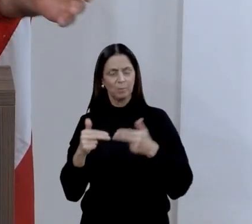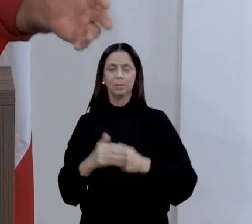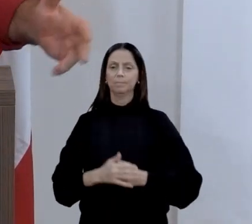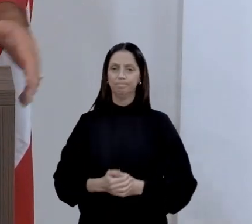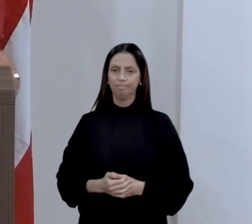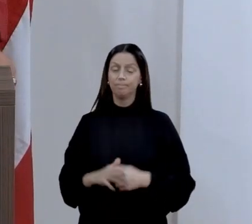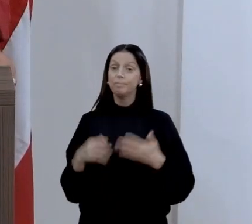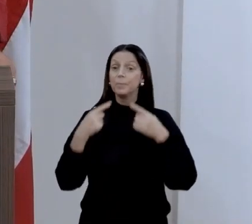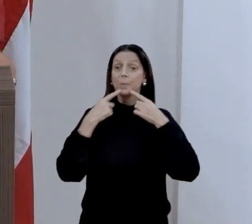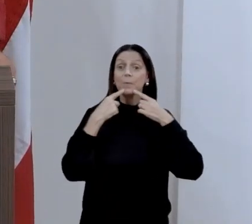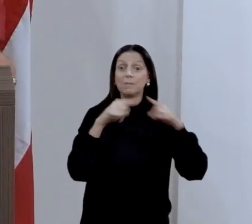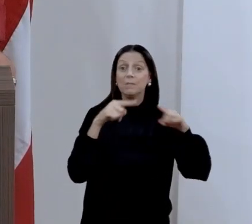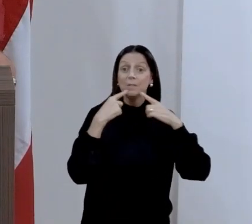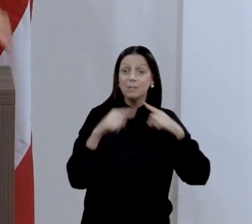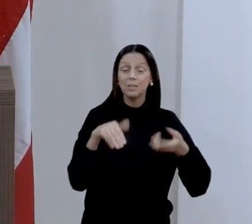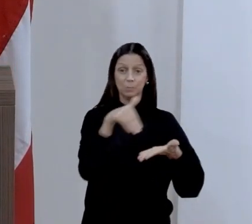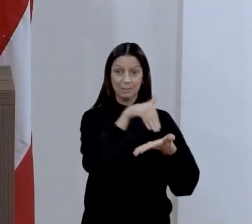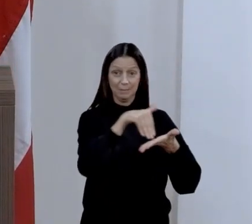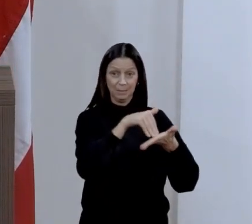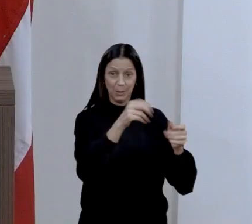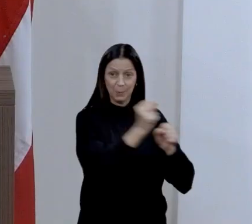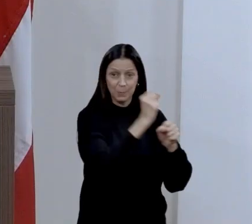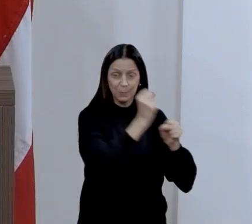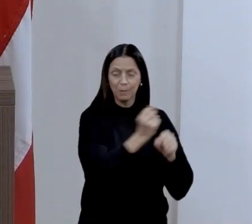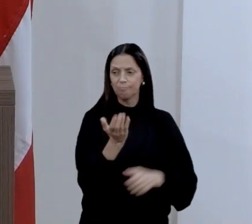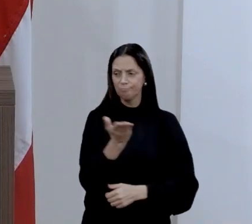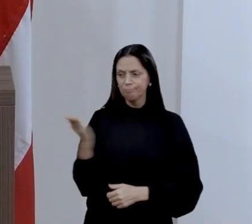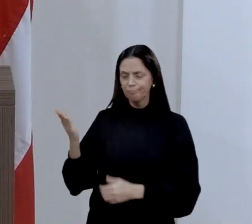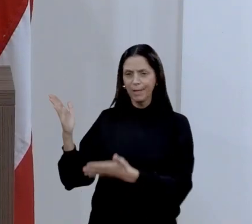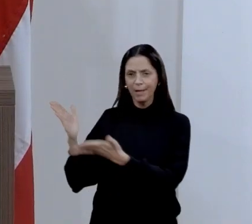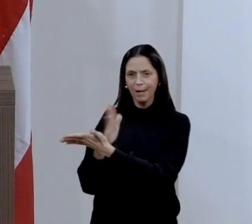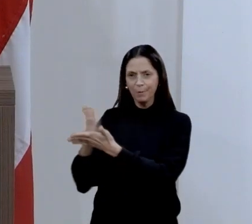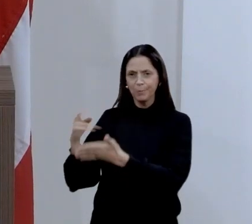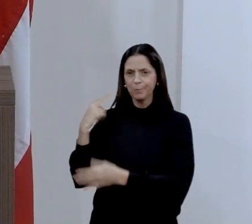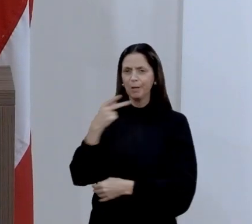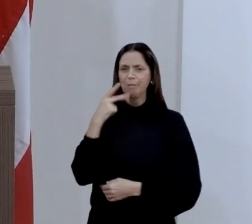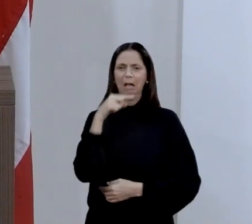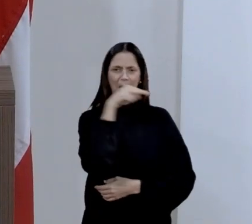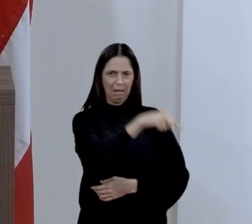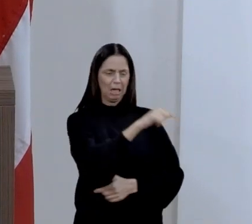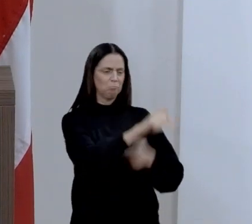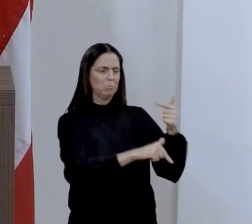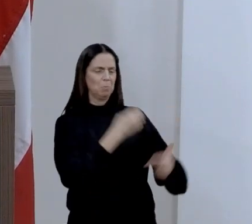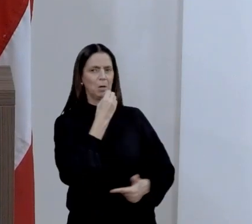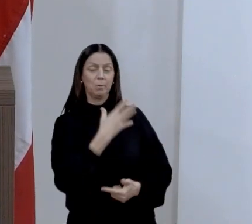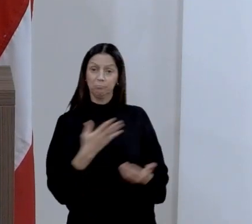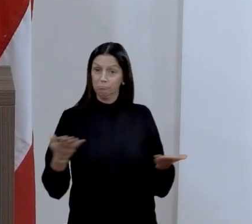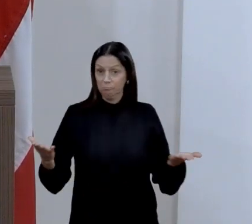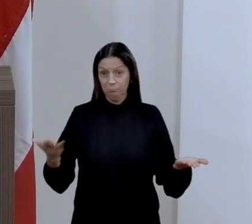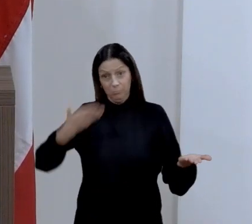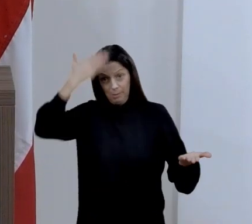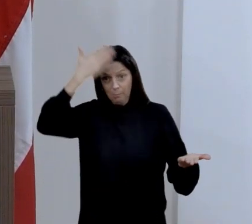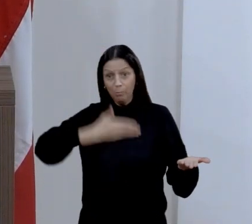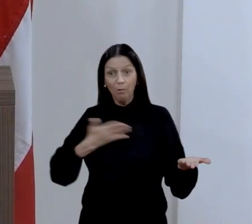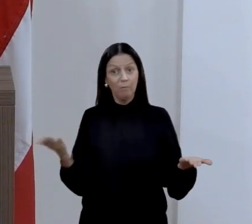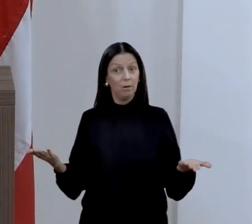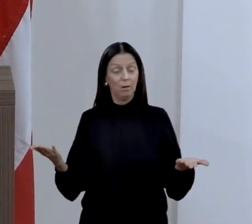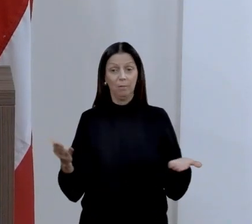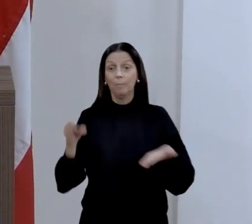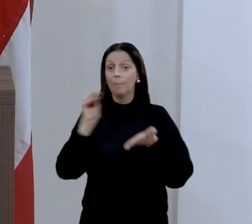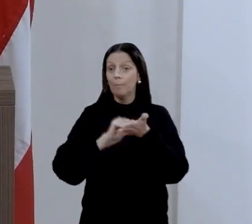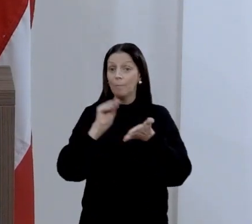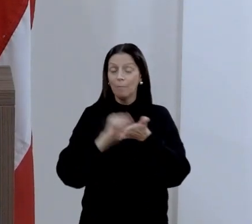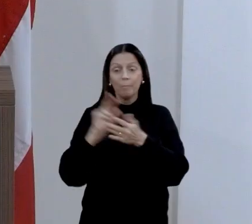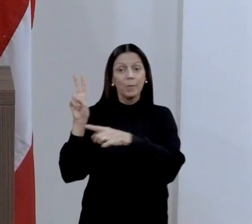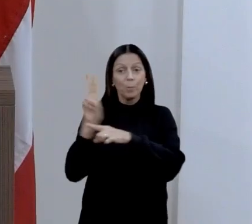faço críticas à Secretaria de Serviços Urbanos, alguns vereadores ainda acham que está bom o andamento da Secretaria, tá aí, a prova, vereador Jean Volpato, do desleixo